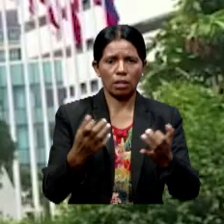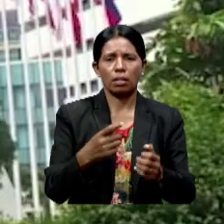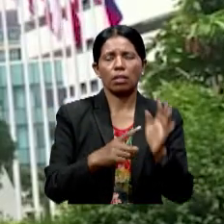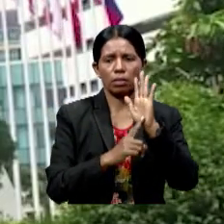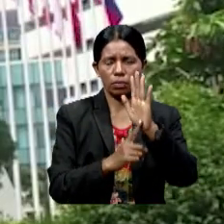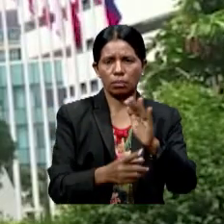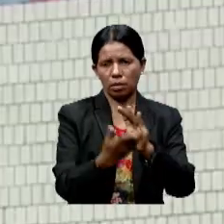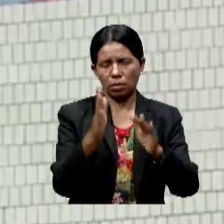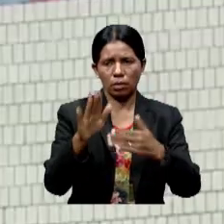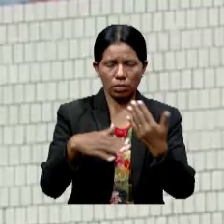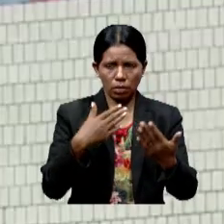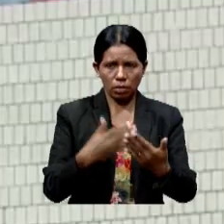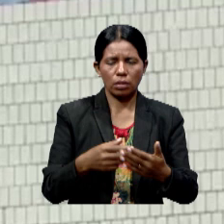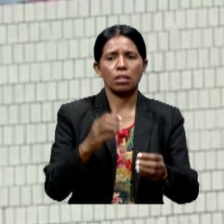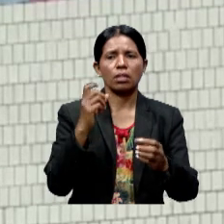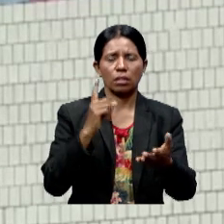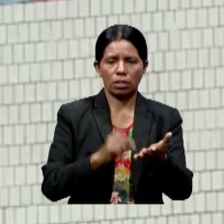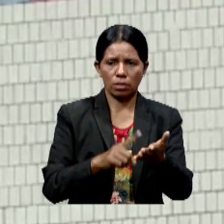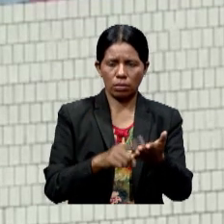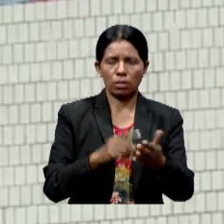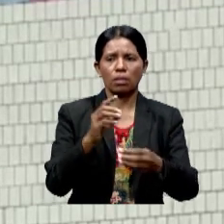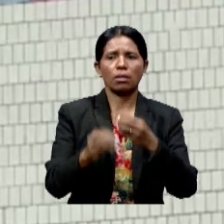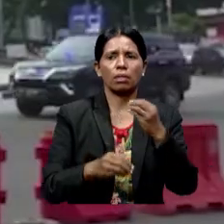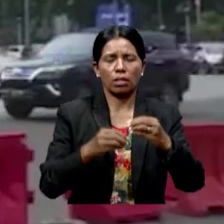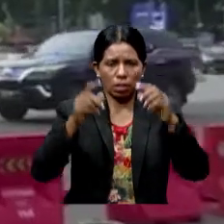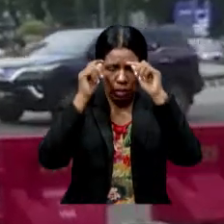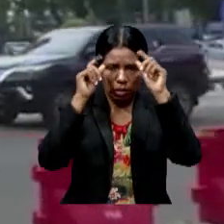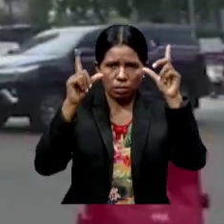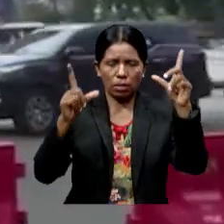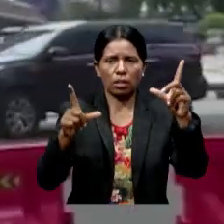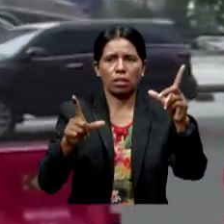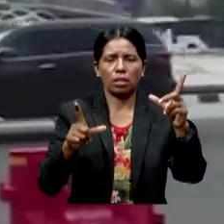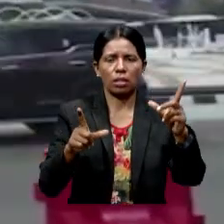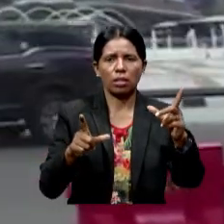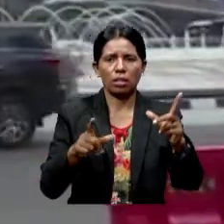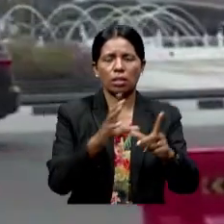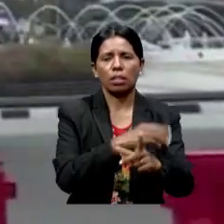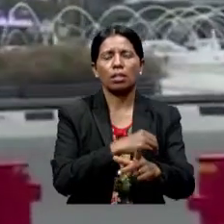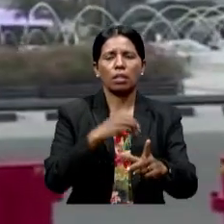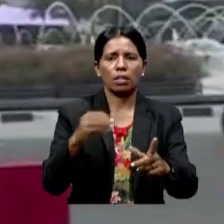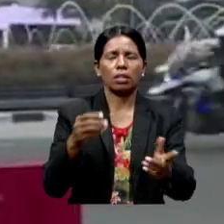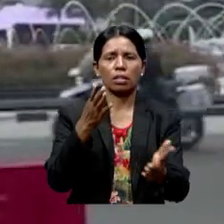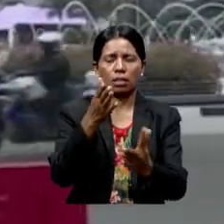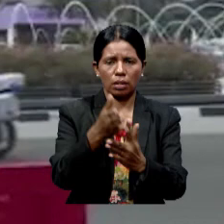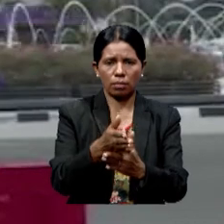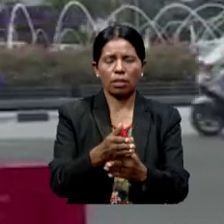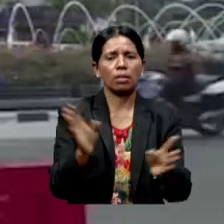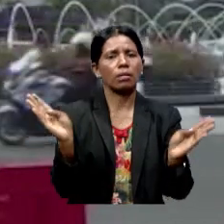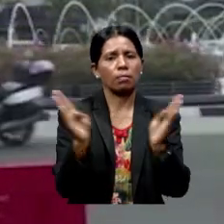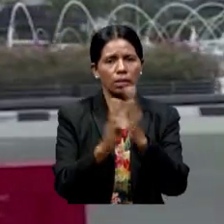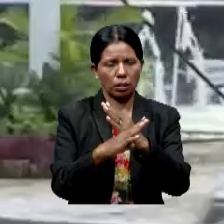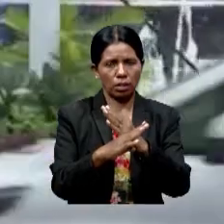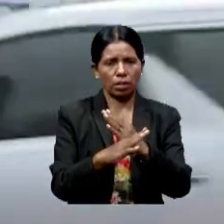boa Sira se discute com na ba Timor Leste nia roteiro ba atu sai